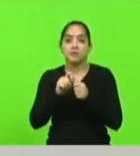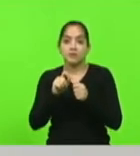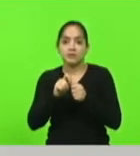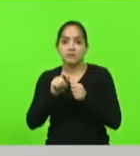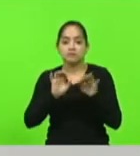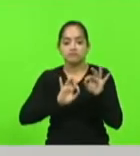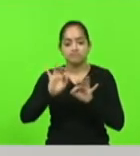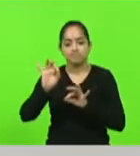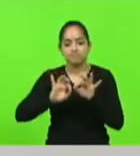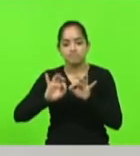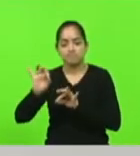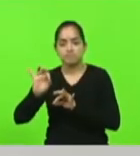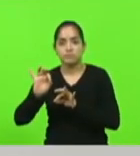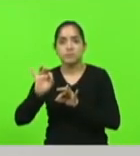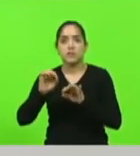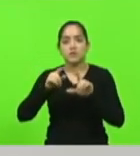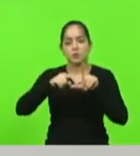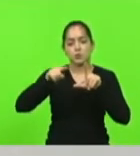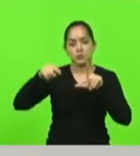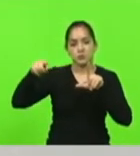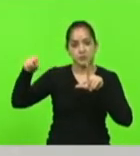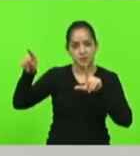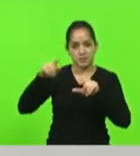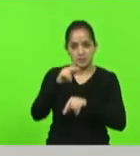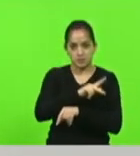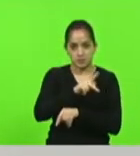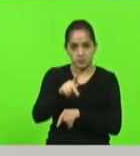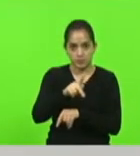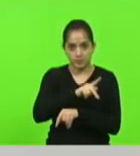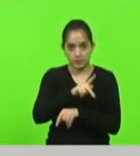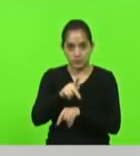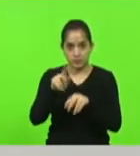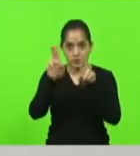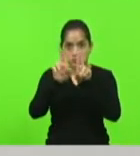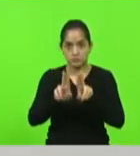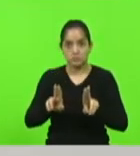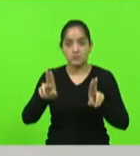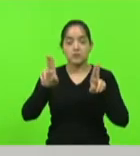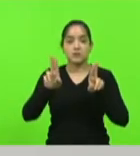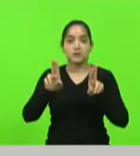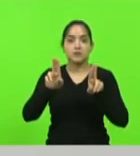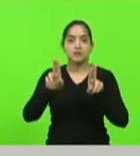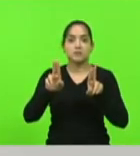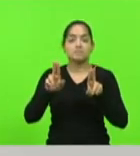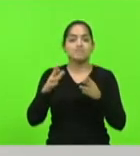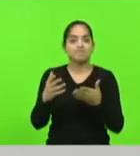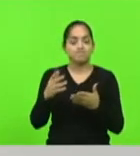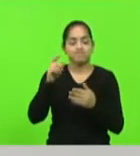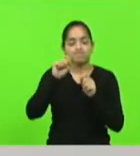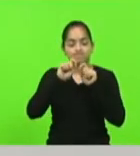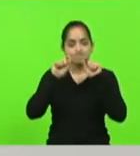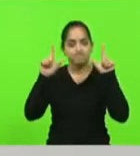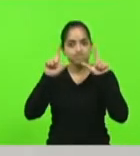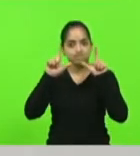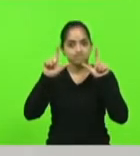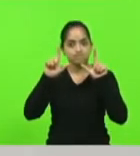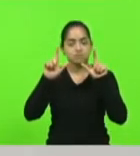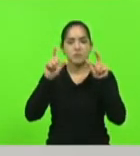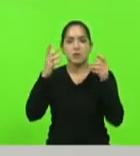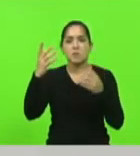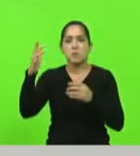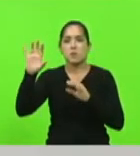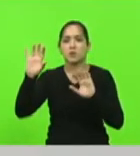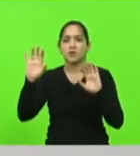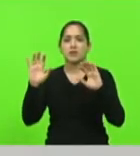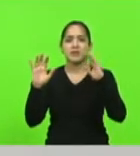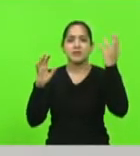os professores da Universidade Federal de Santa Catarina estão nos trazendo nos assusta muito com relação ao que o clima